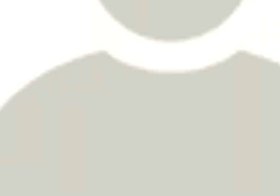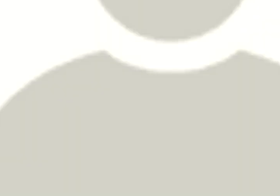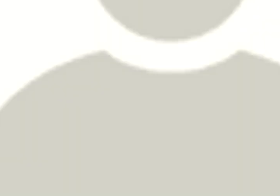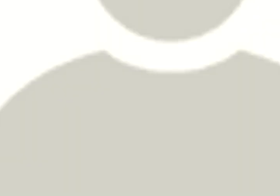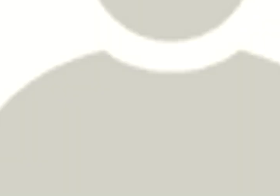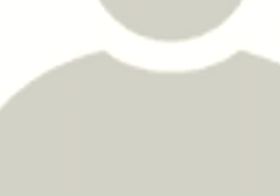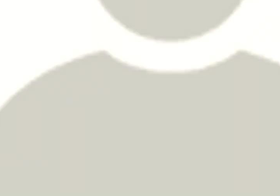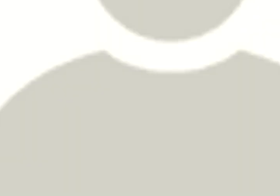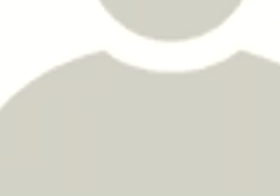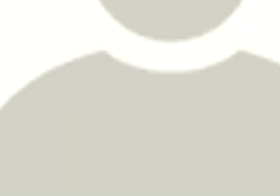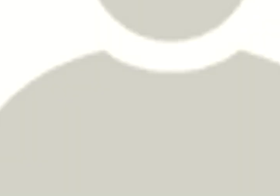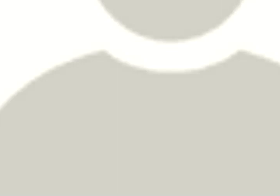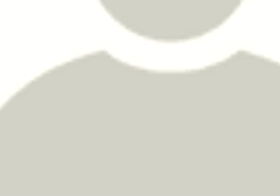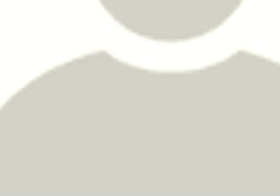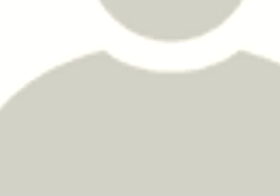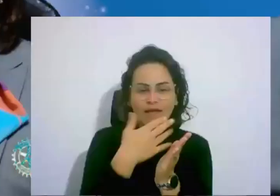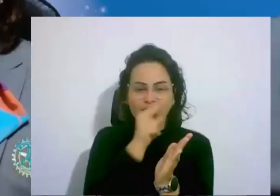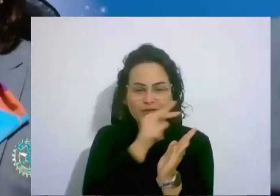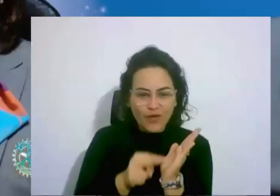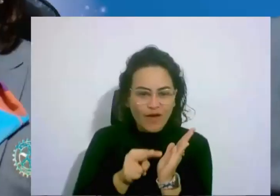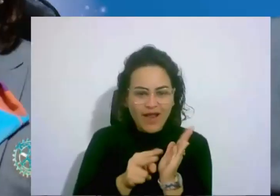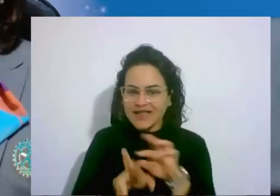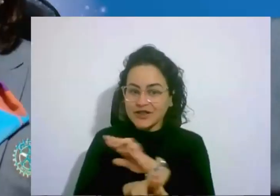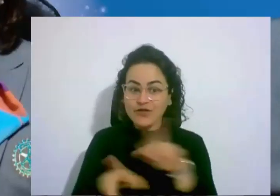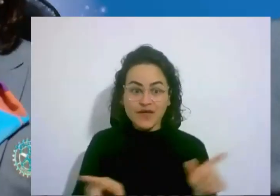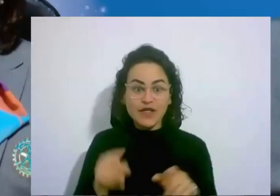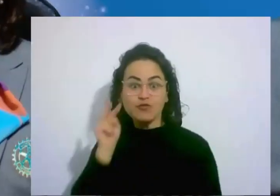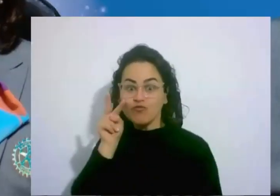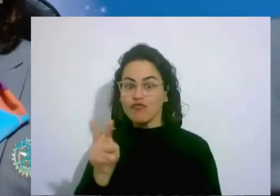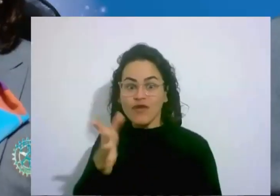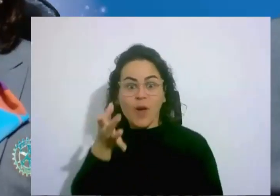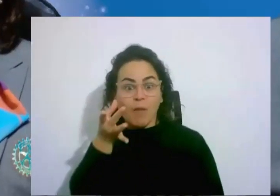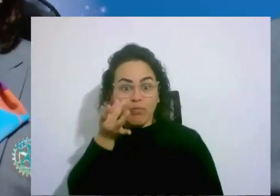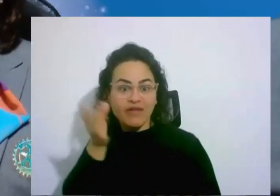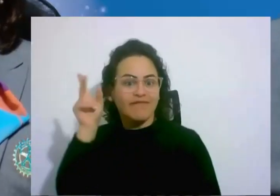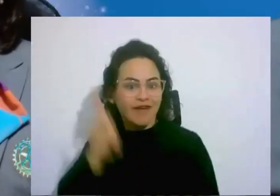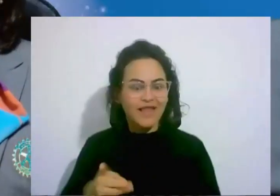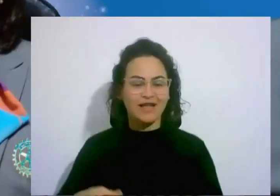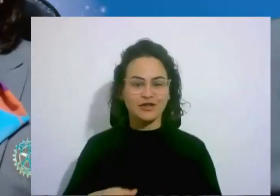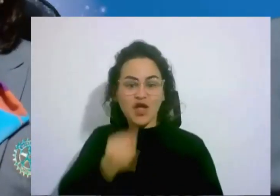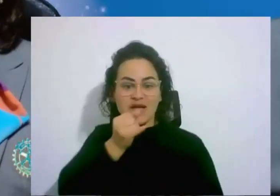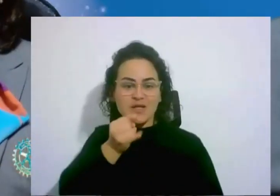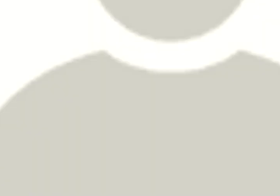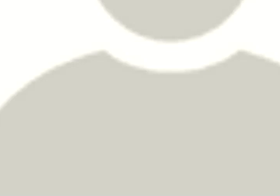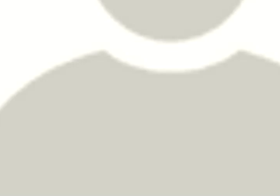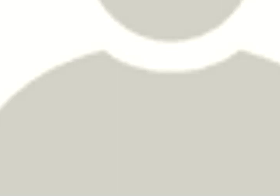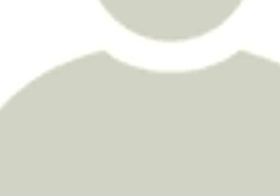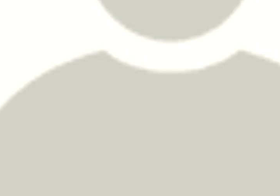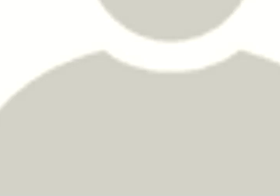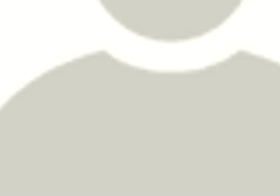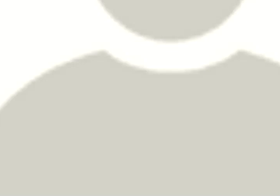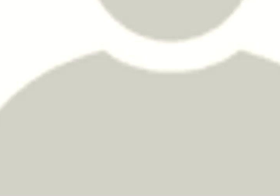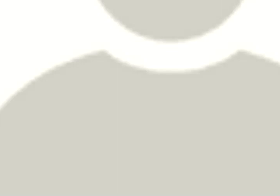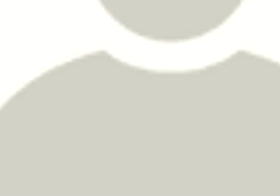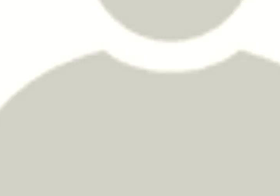né? Então, nós queremos, assim, agradecer muito por essa oportunidade e aproveitar